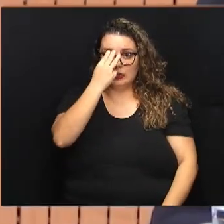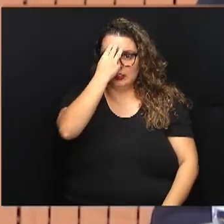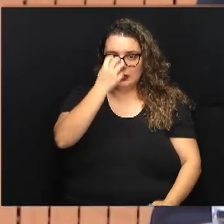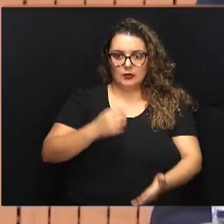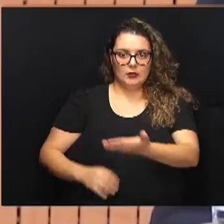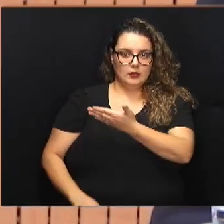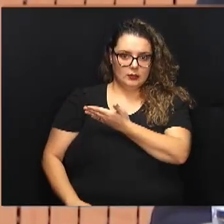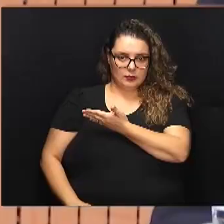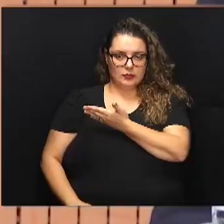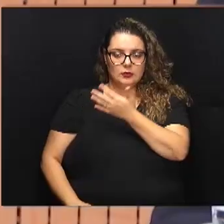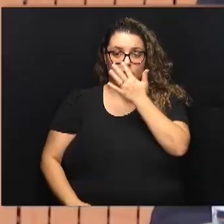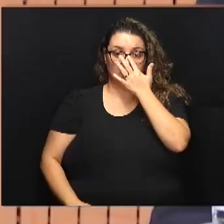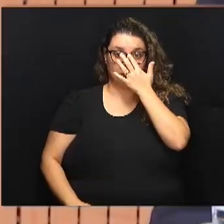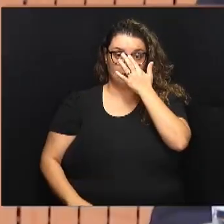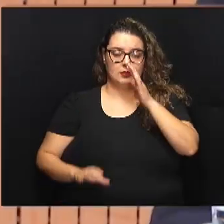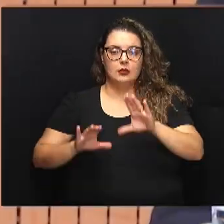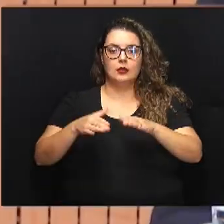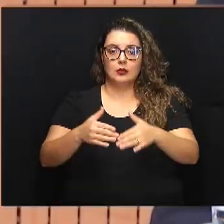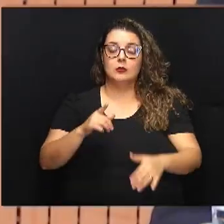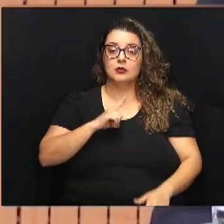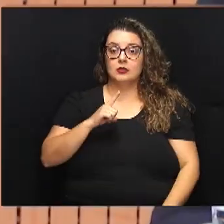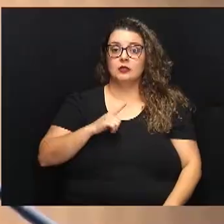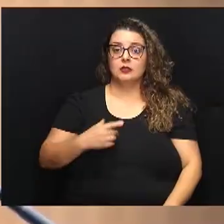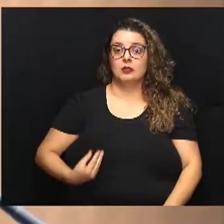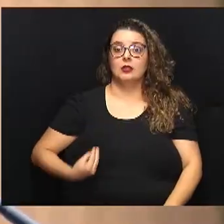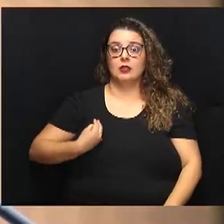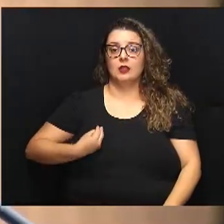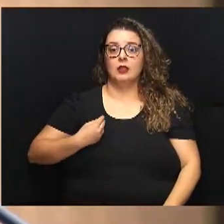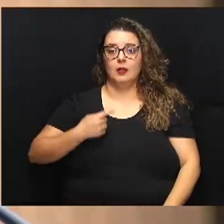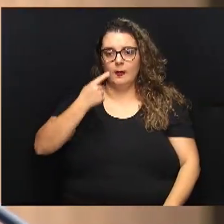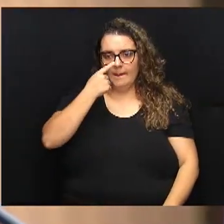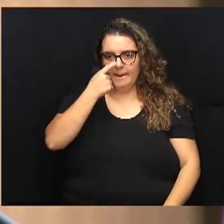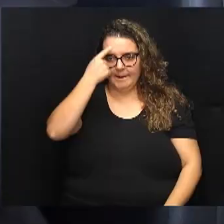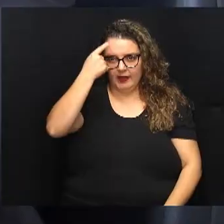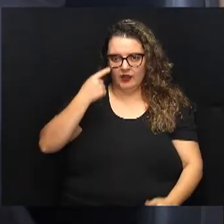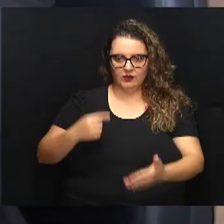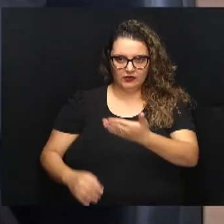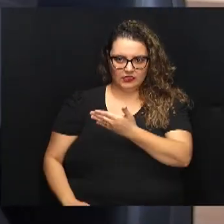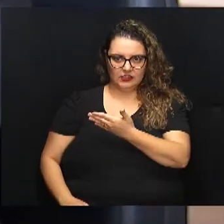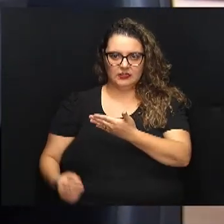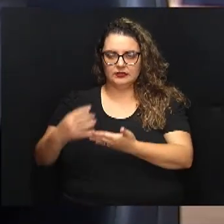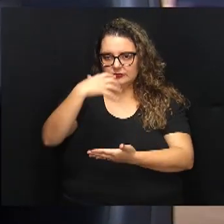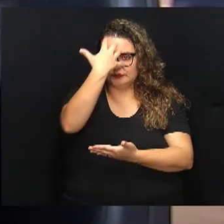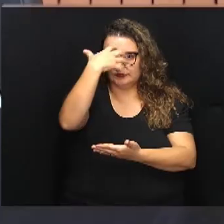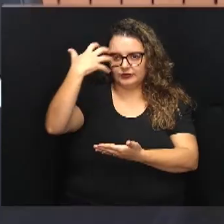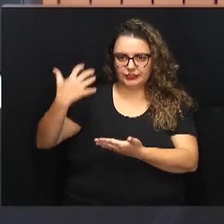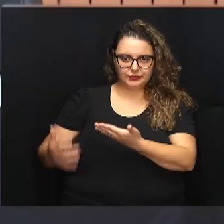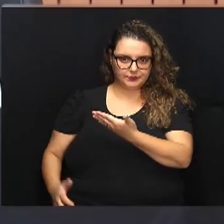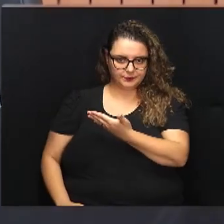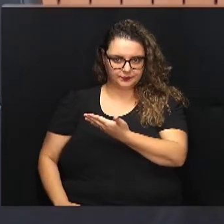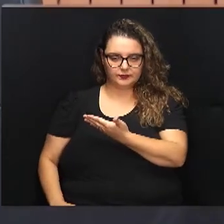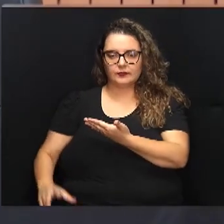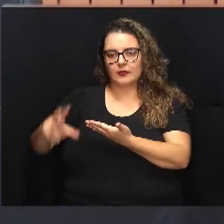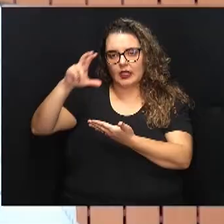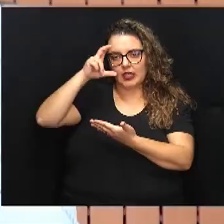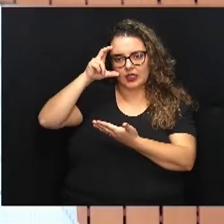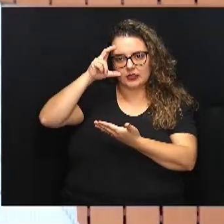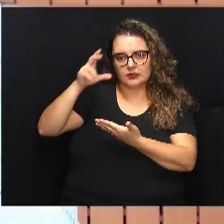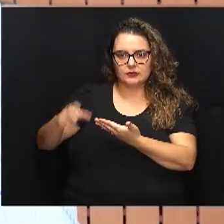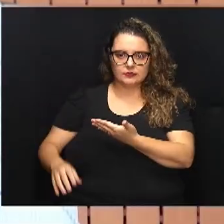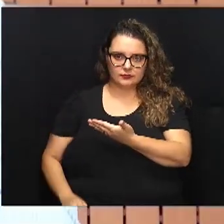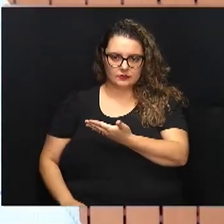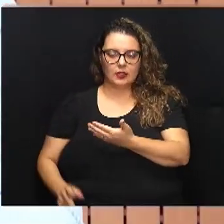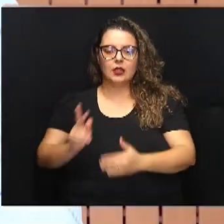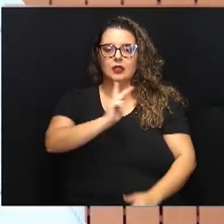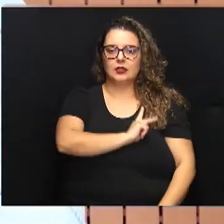Wagner Romão, a comissão conta com os parlamentares Paula Miguel, Vini Oliveira, Carlinhos Camelô e